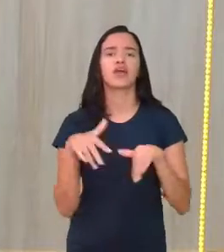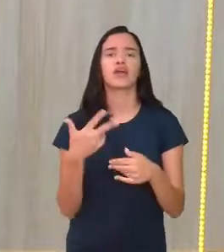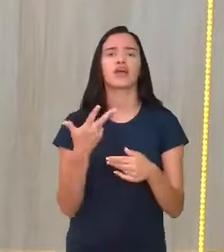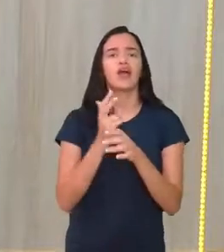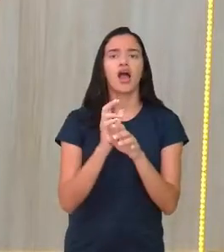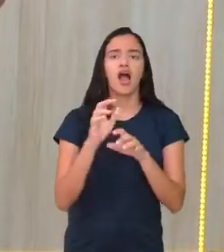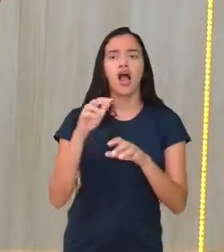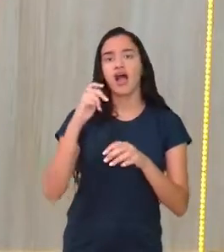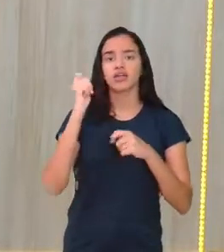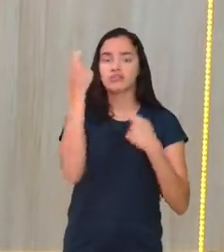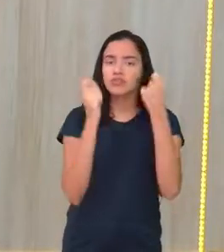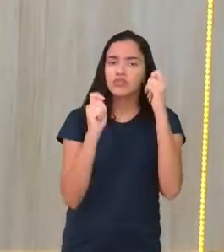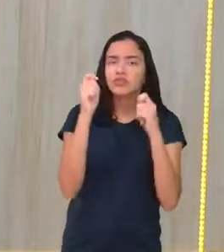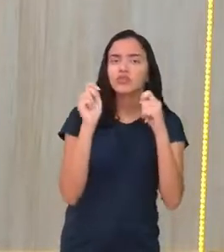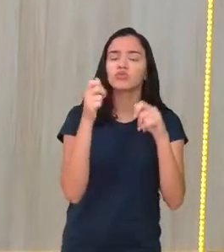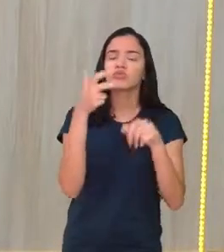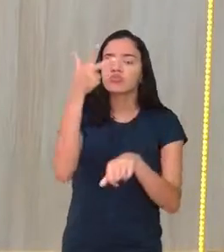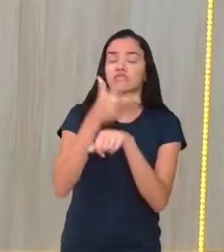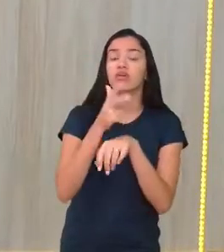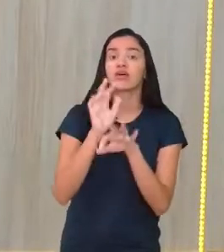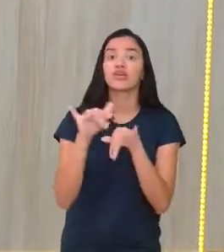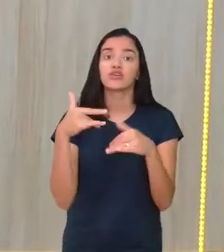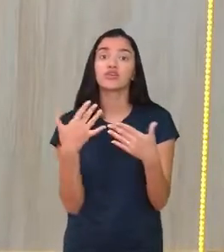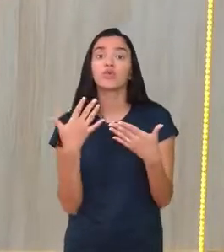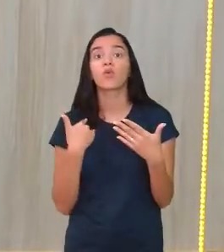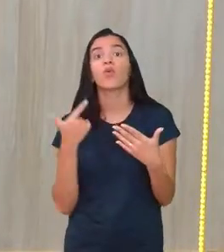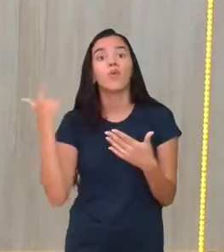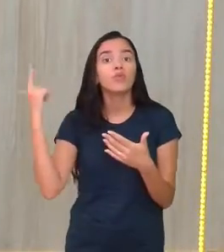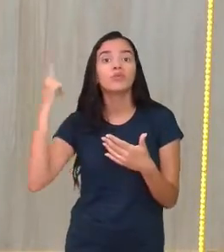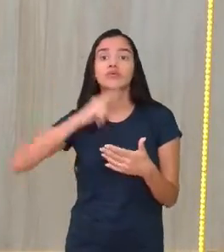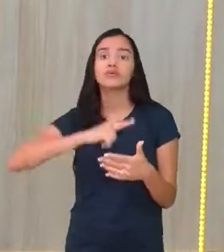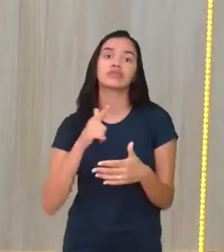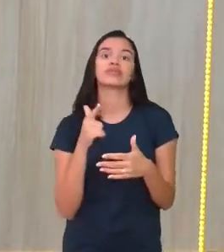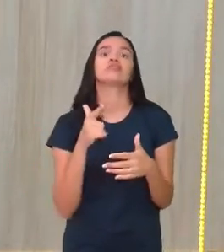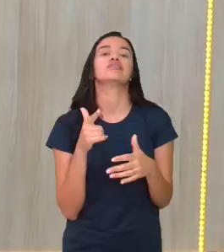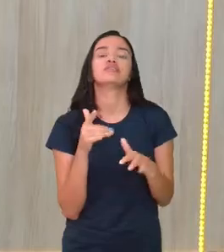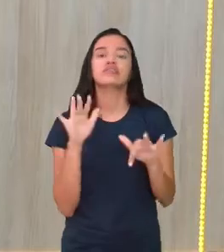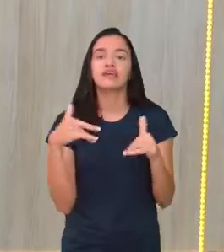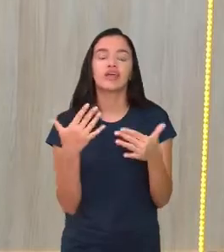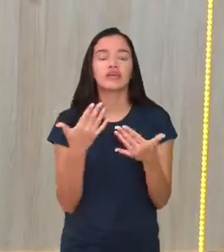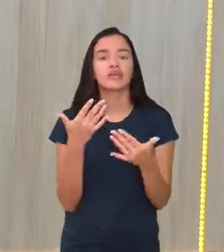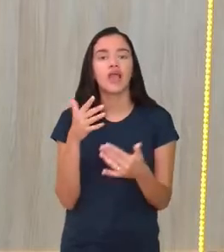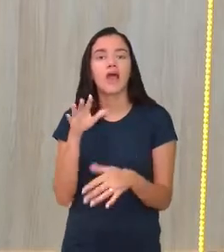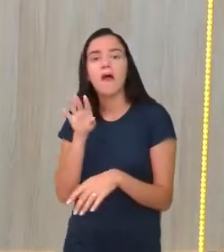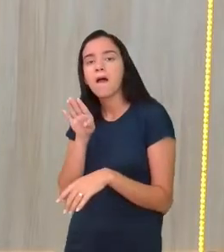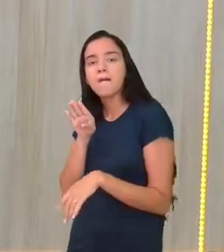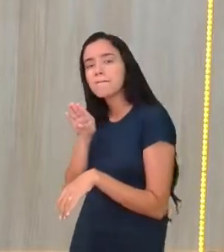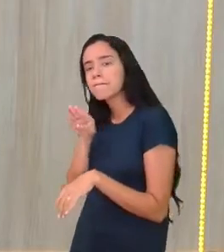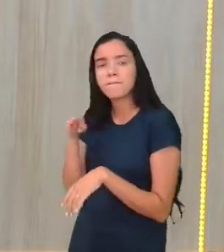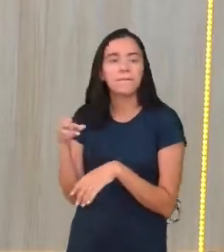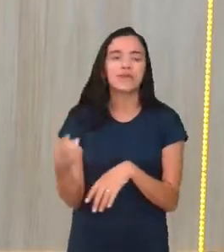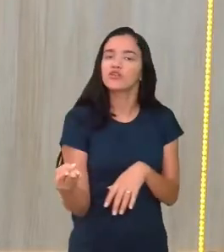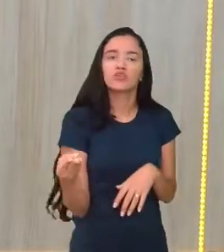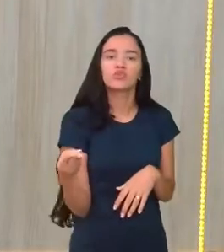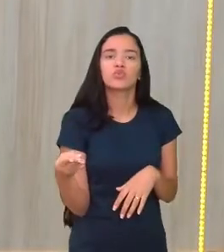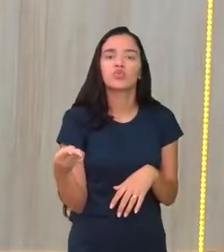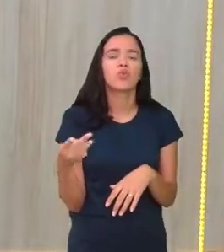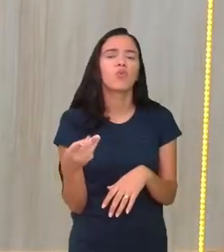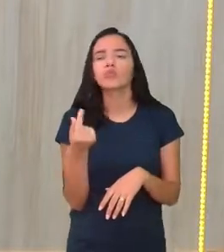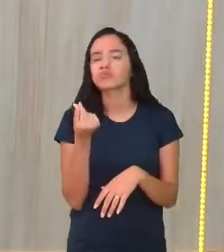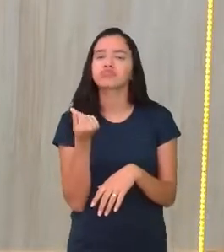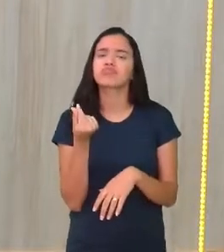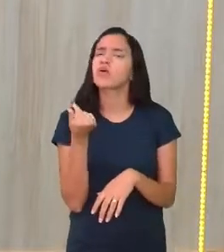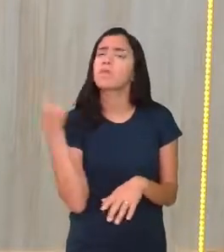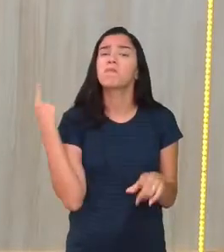tão rapidamente e consegue mobilizar milhões de dólares, né? Vamos pensar em dólares. Não, né? Mãe. Por quê,